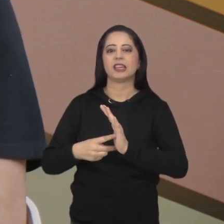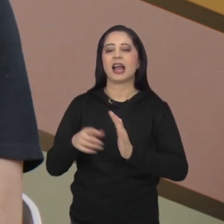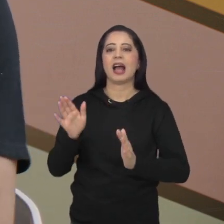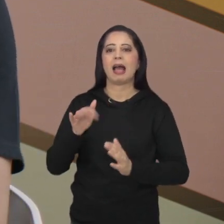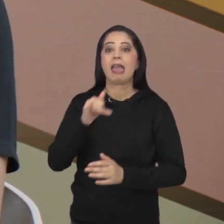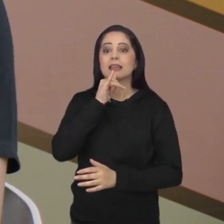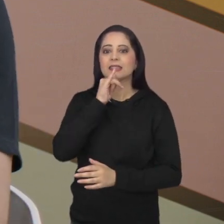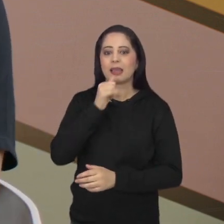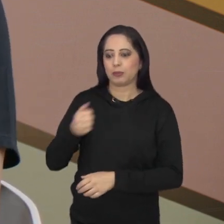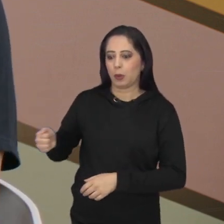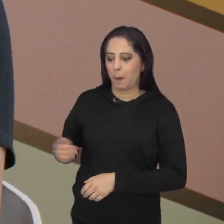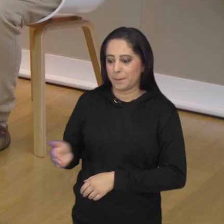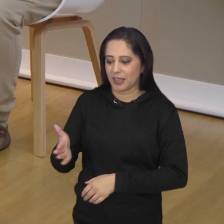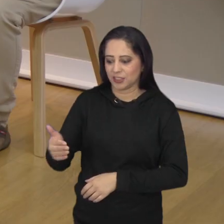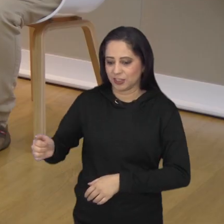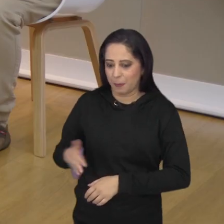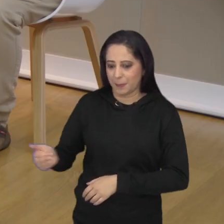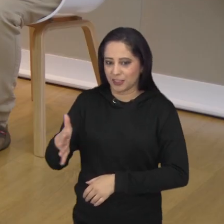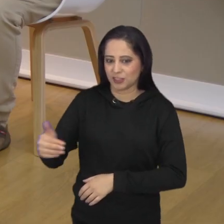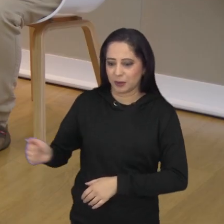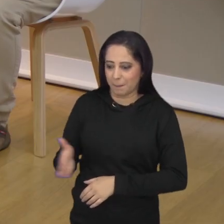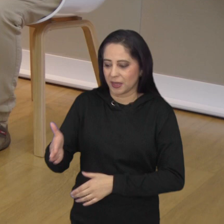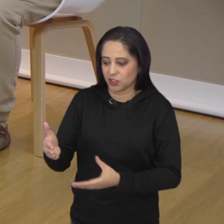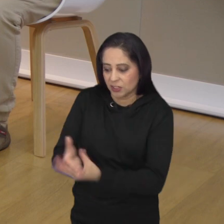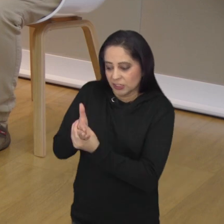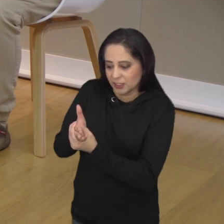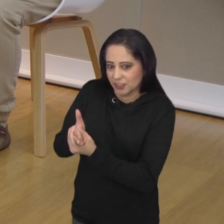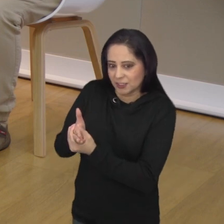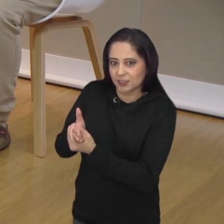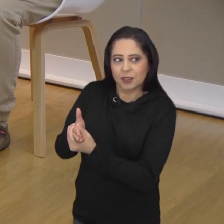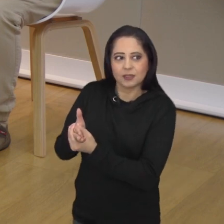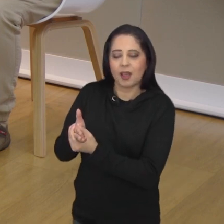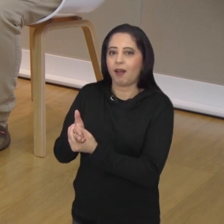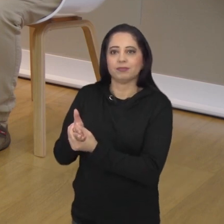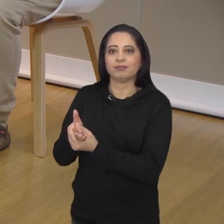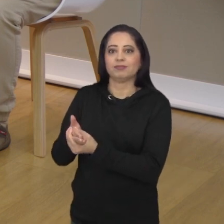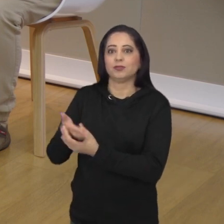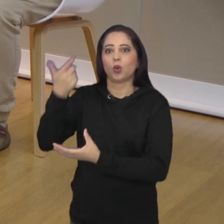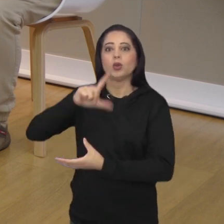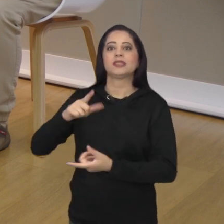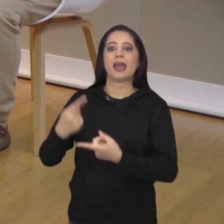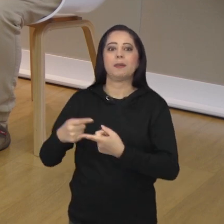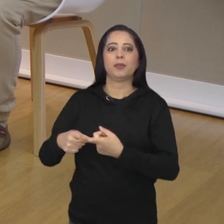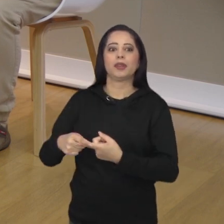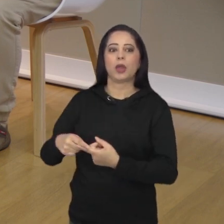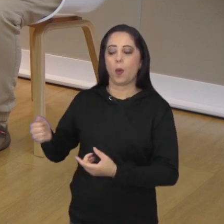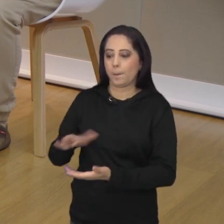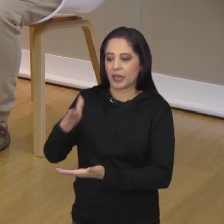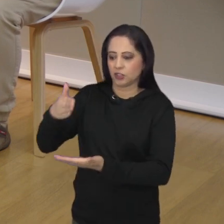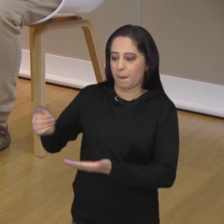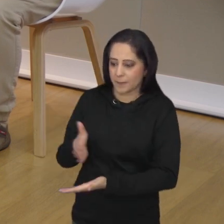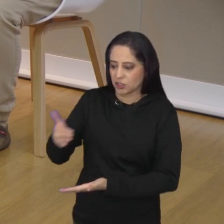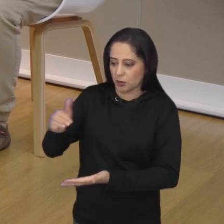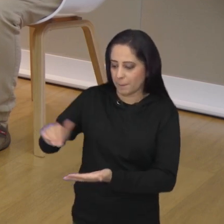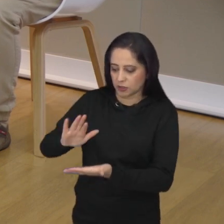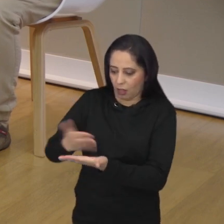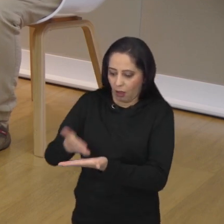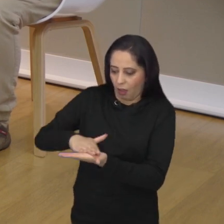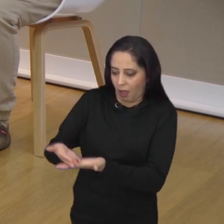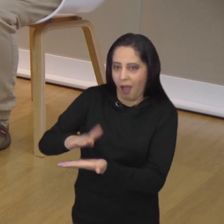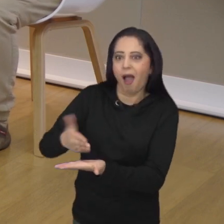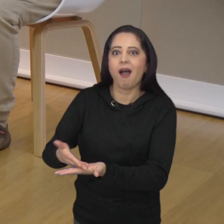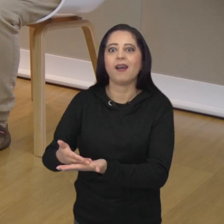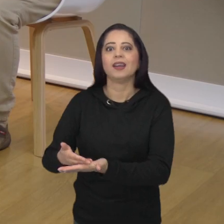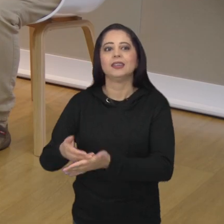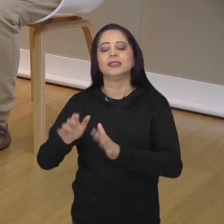um peixinho, né, rápido ali, que Escapar o fica querendo tempo escapar. Se todo. você quiser controlar, ele vai se debater mais ainda e você vai ficar mais ansioso ainda,